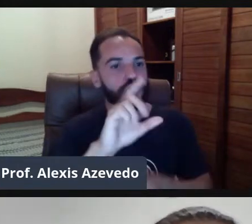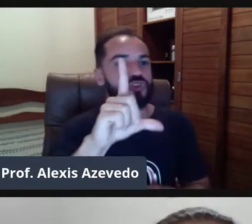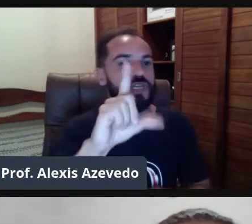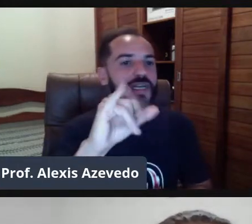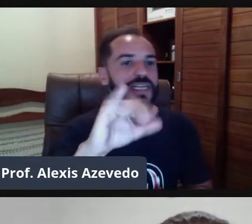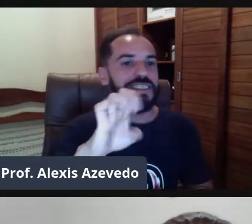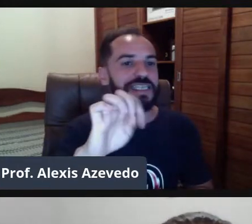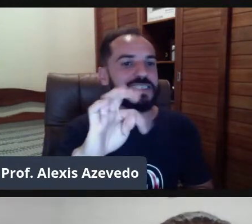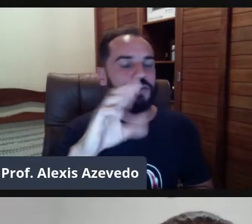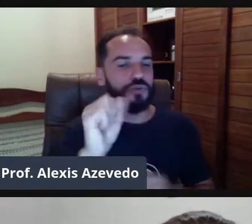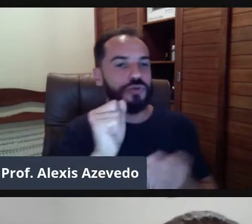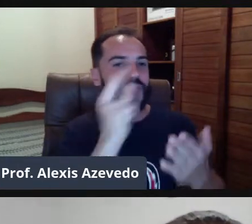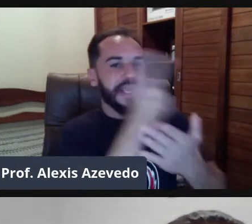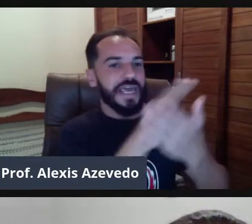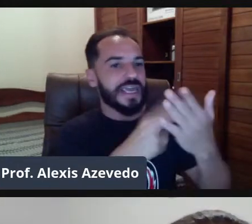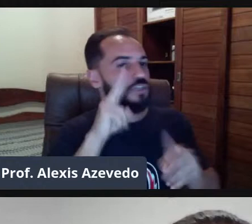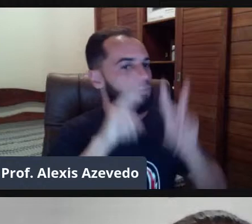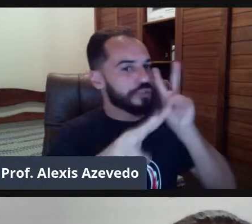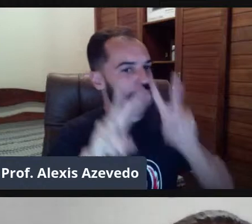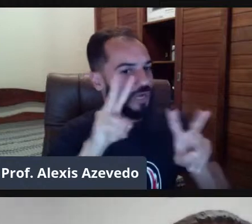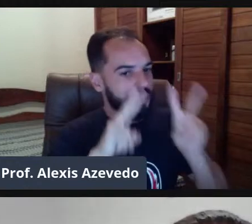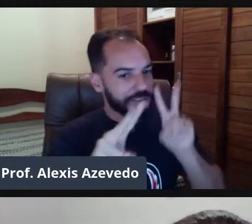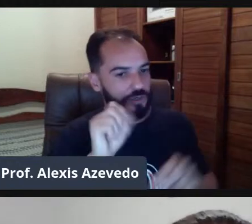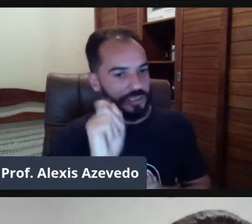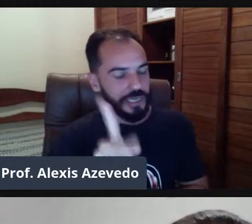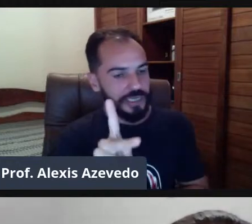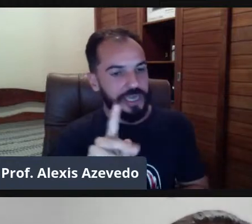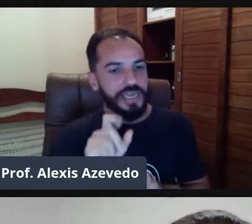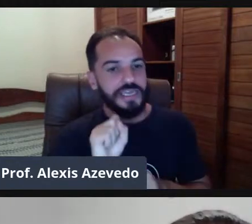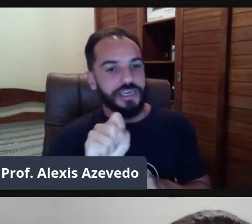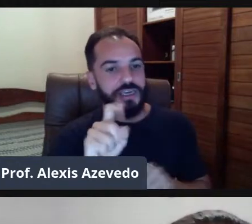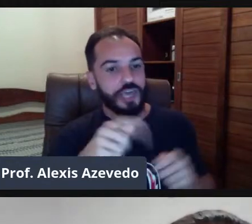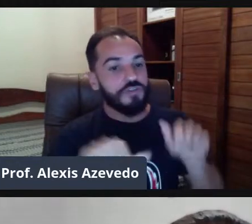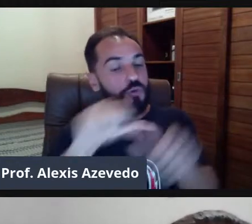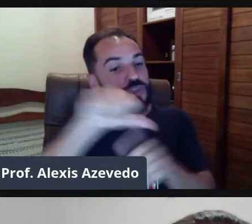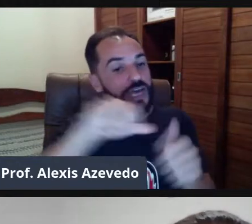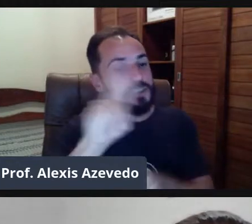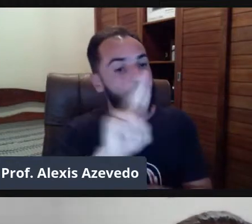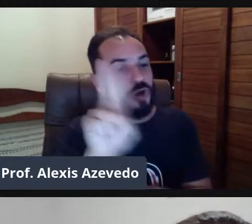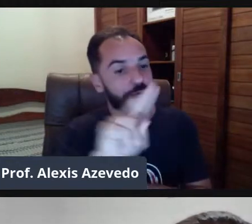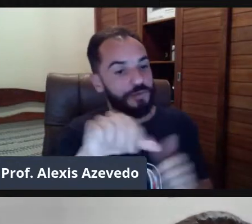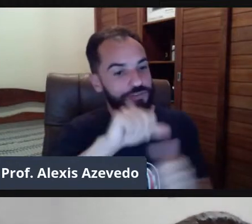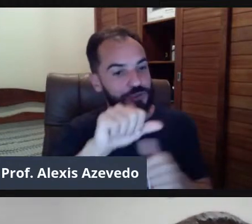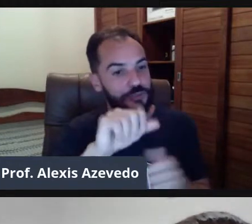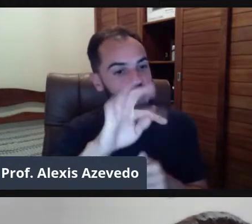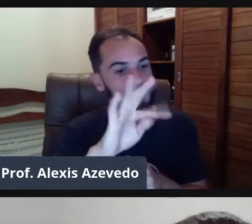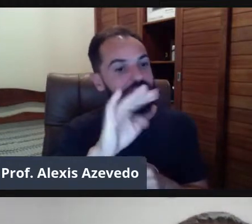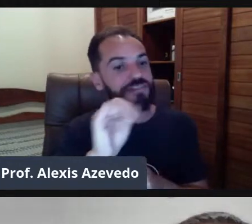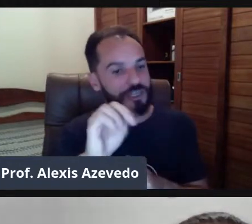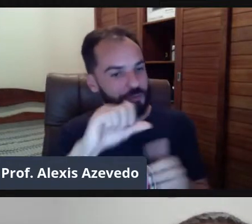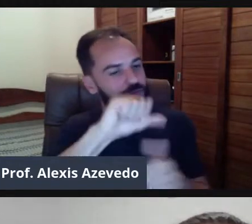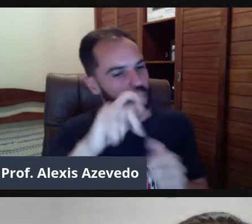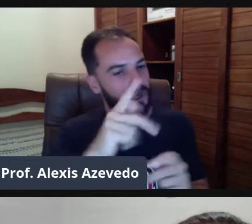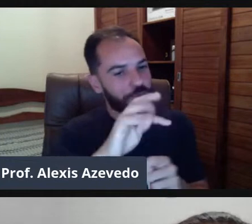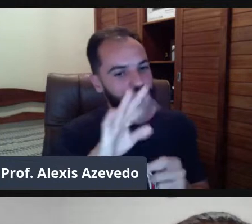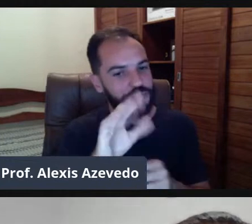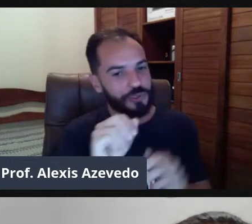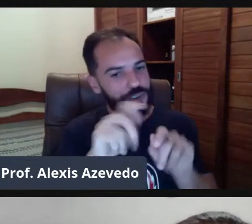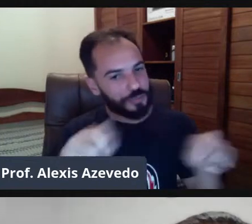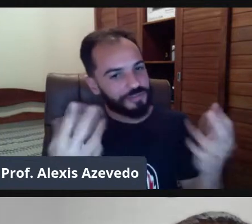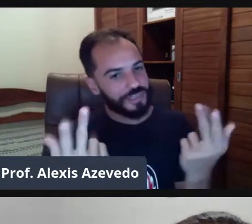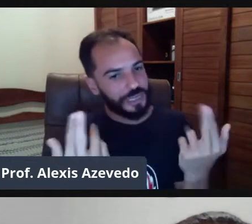coordenadora do curso de licenciatura em artes visuais, ok? E eu vou mudar seu nome, professora, porque só está Fátima, eu vou